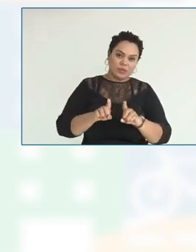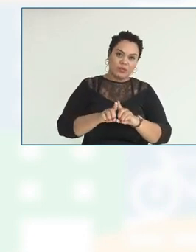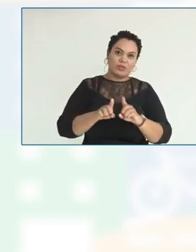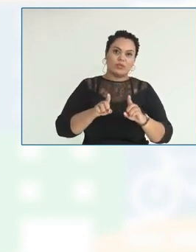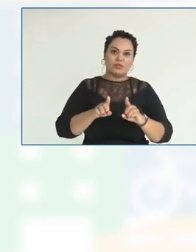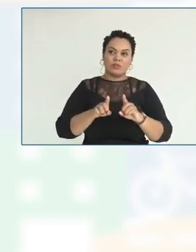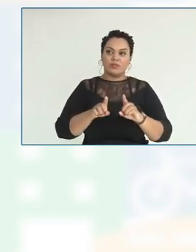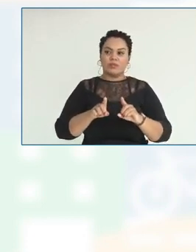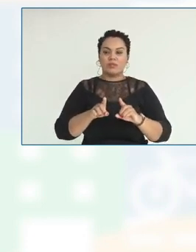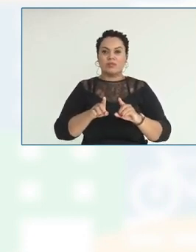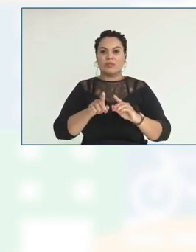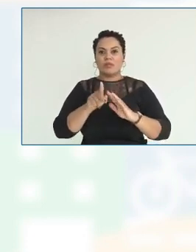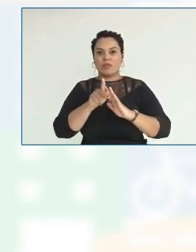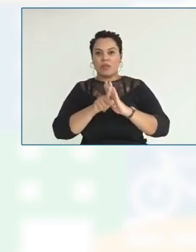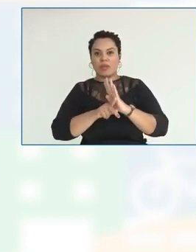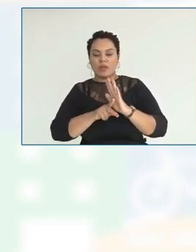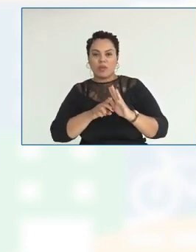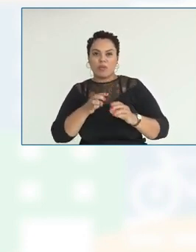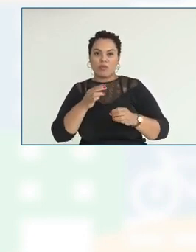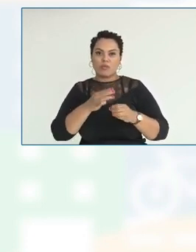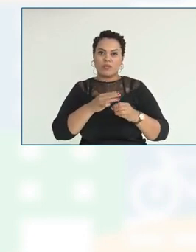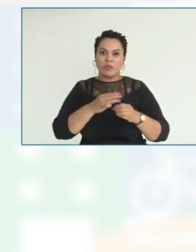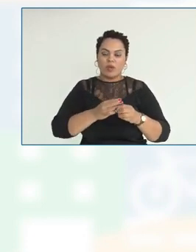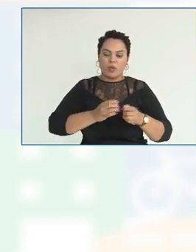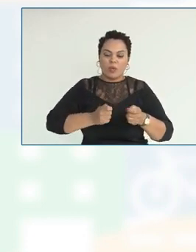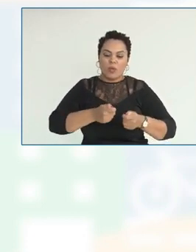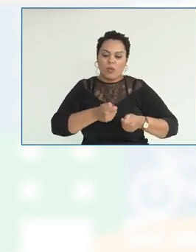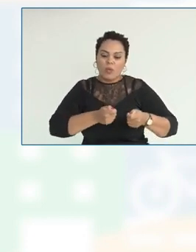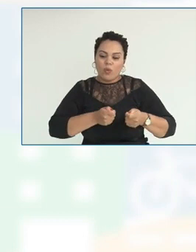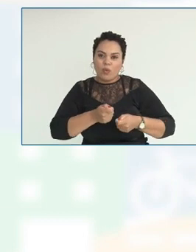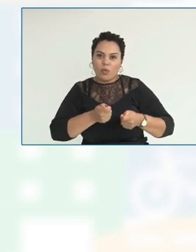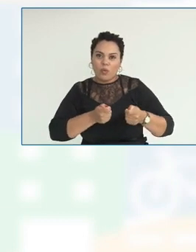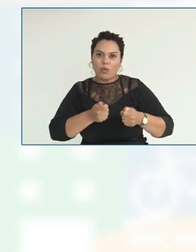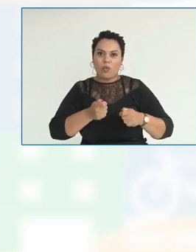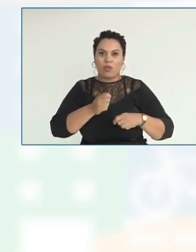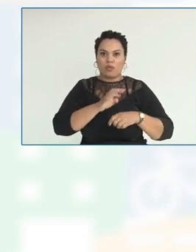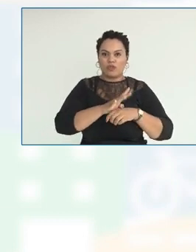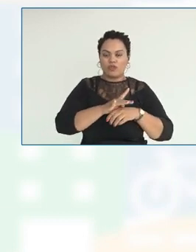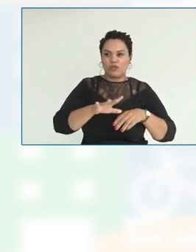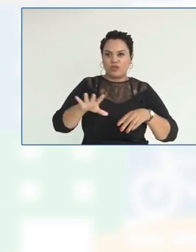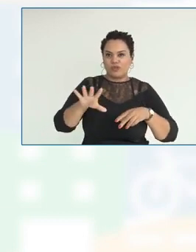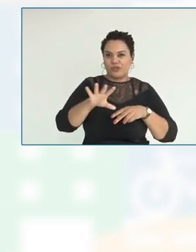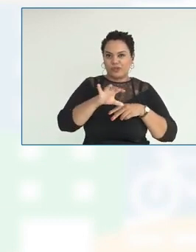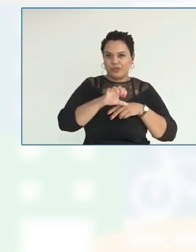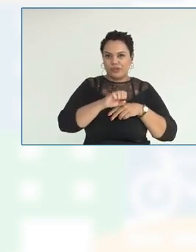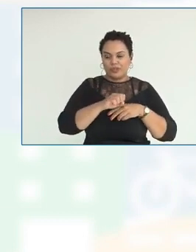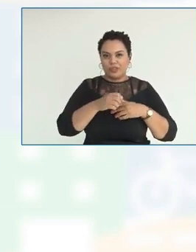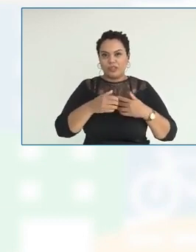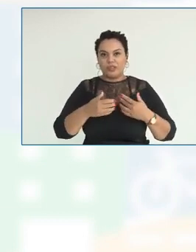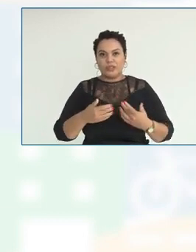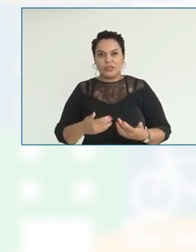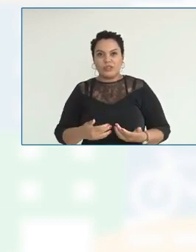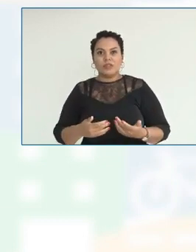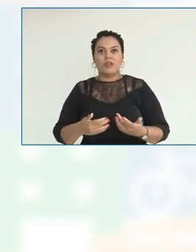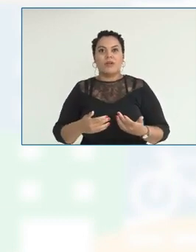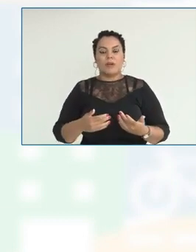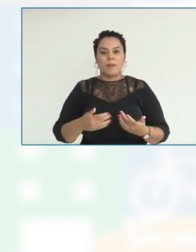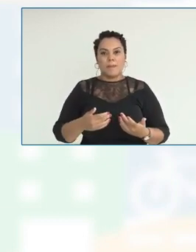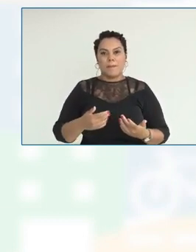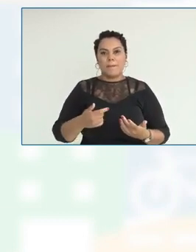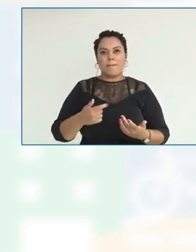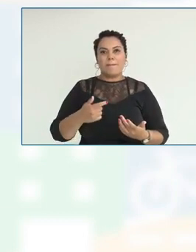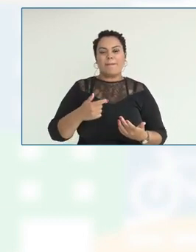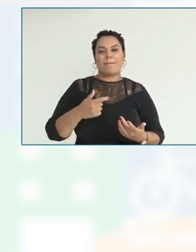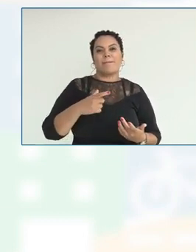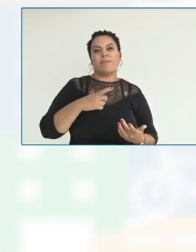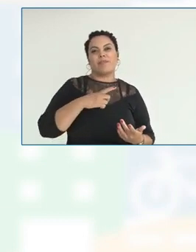Controle de Intoxicações, porque se vocês observarem aqui, o PMPCI, ele vai estar a todo momento